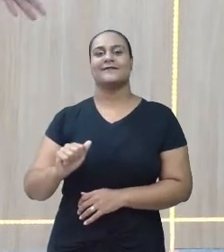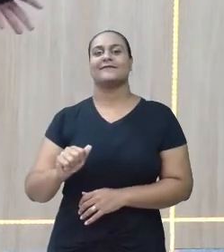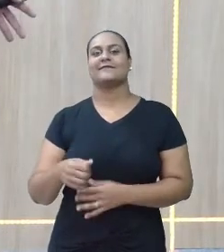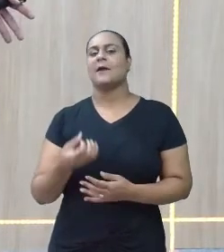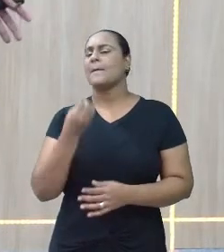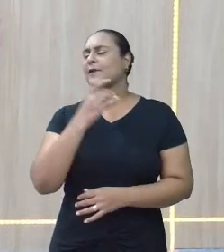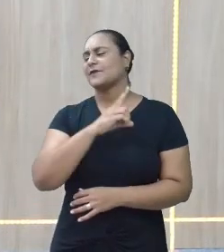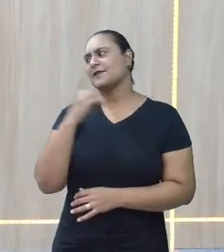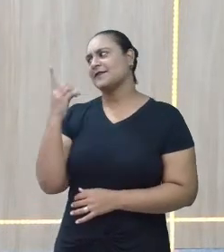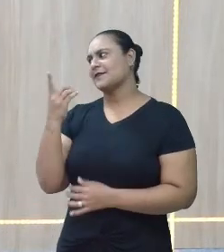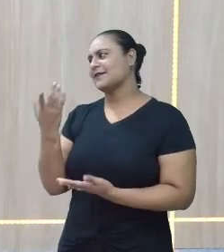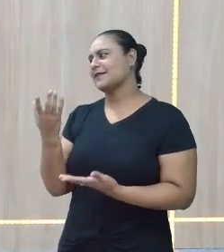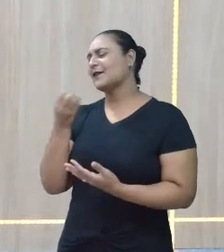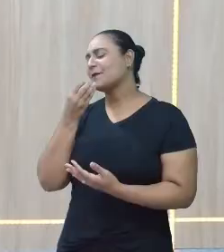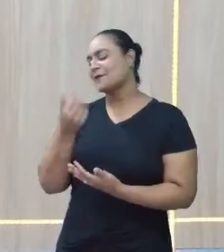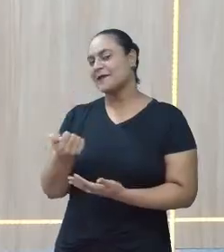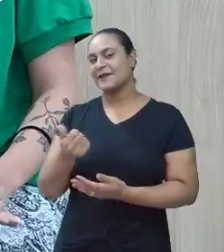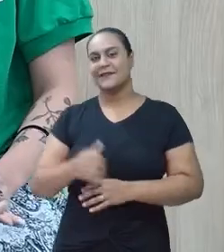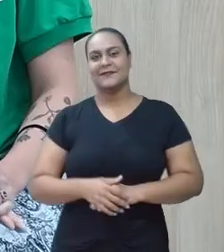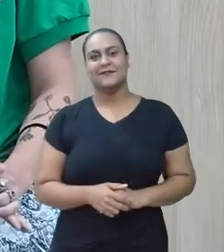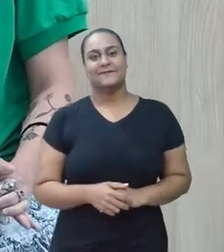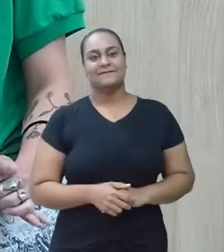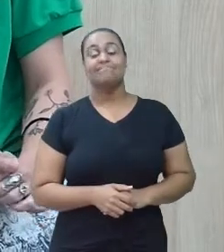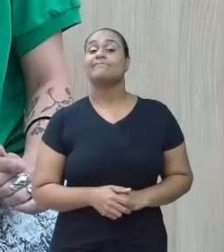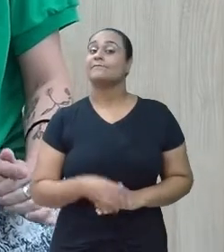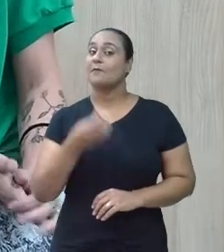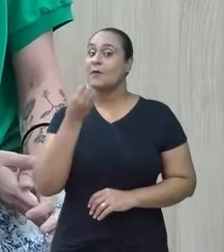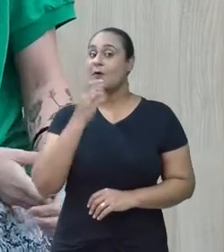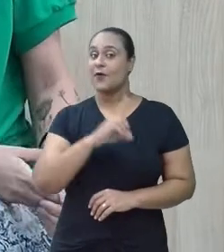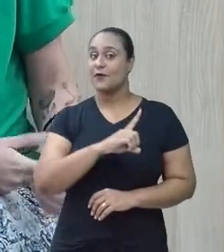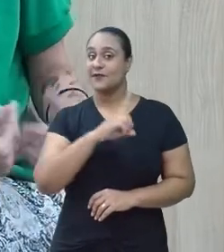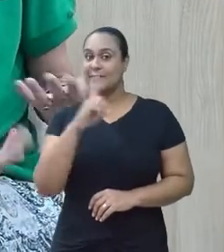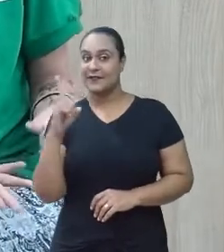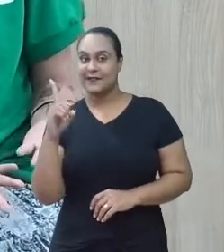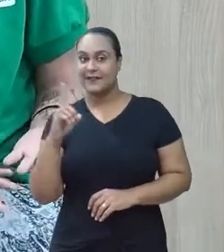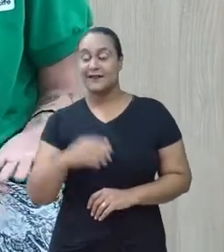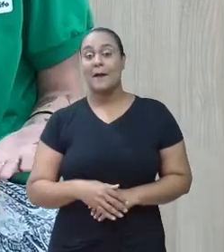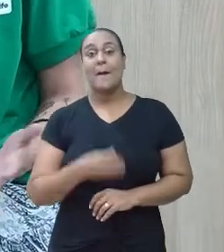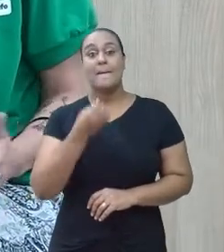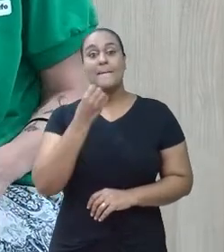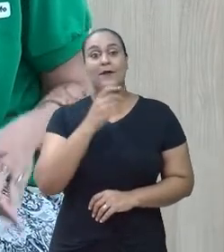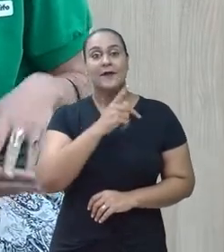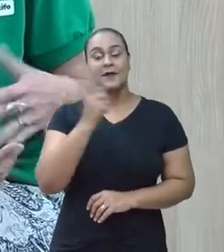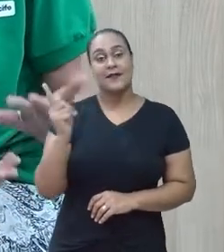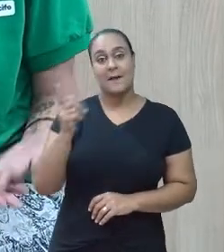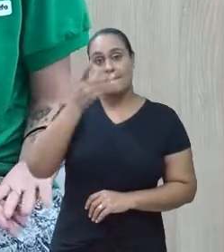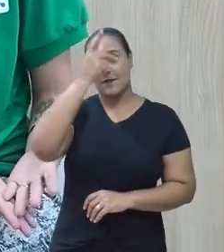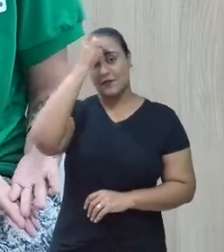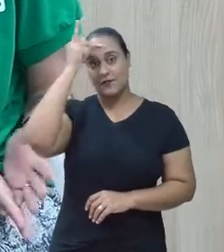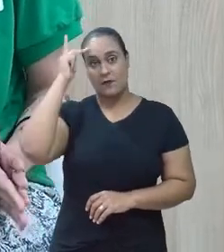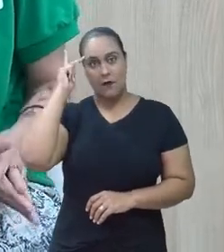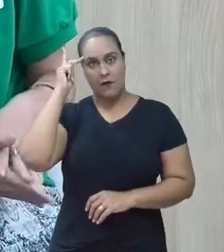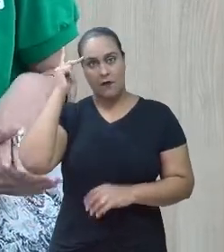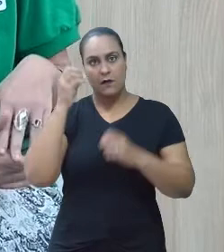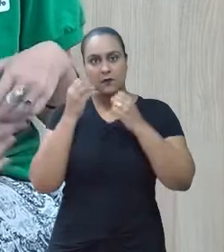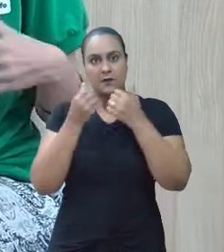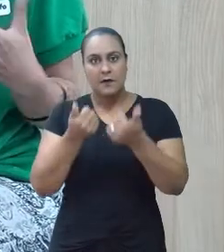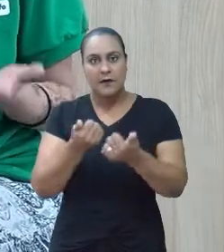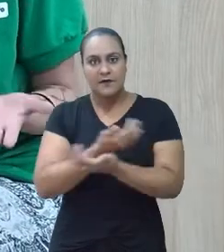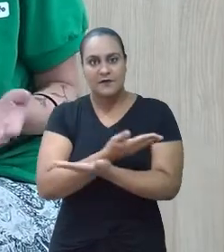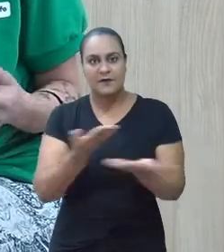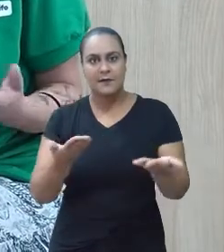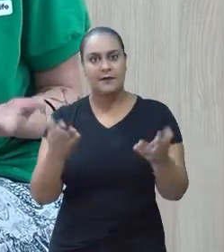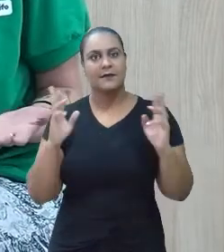Bom dia, professora Vanessa, tudo bem? Bom dia, professor Gilson. Bom dia, pessoal. Tudo bem com vocês? Espero